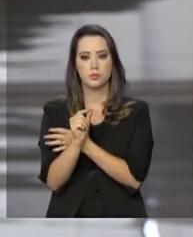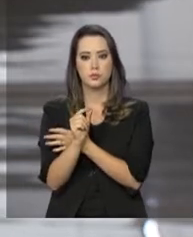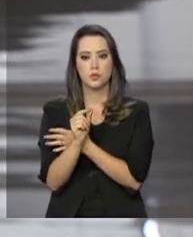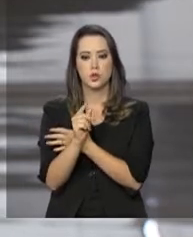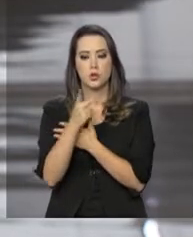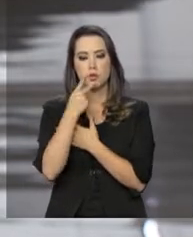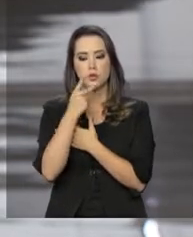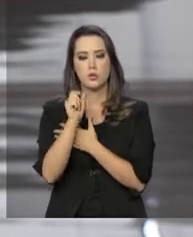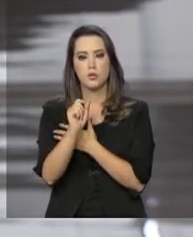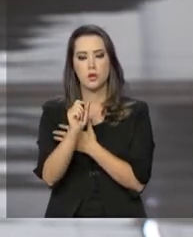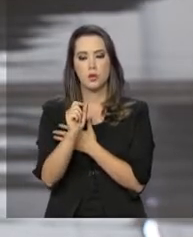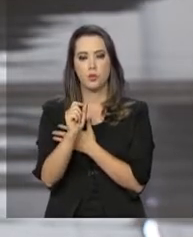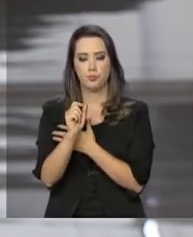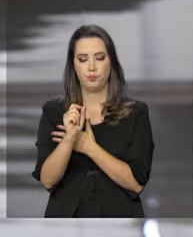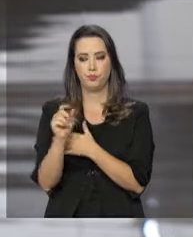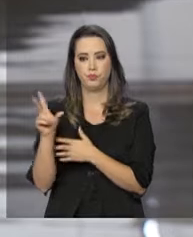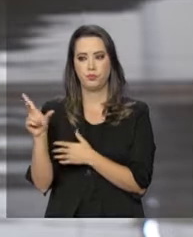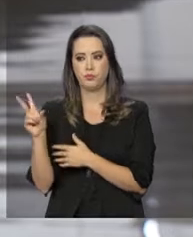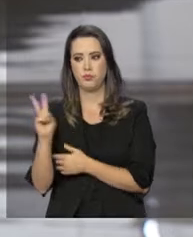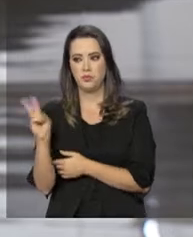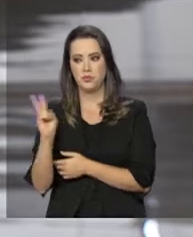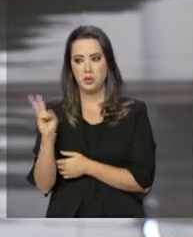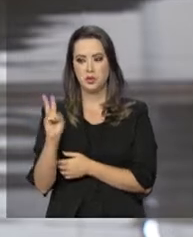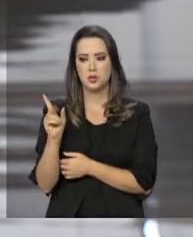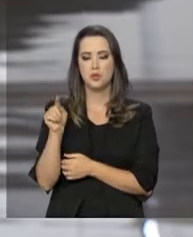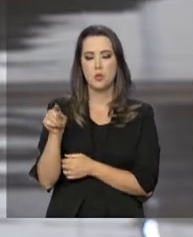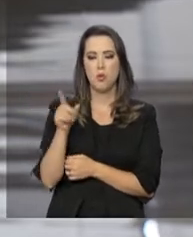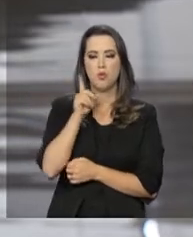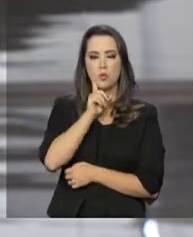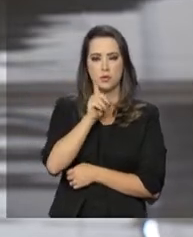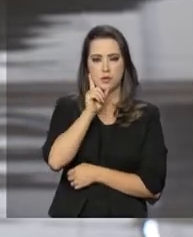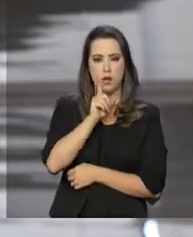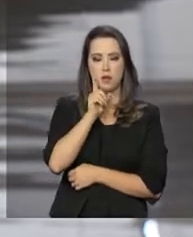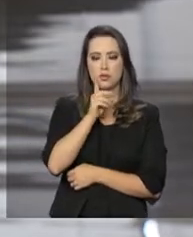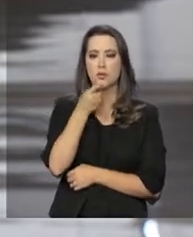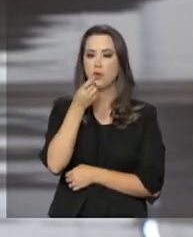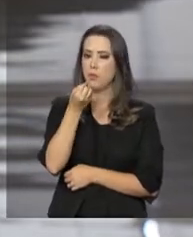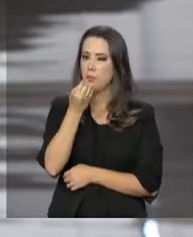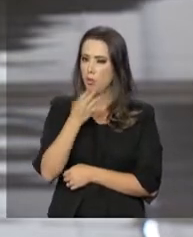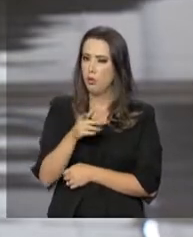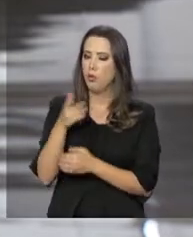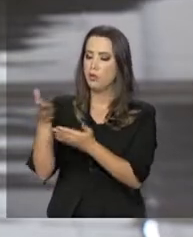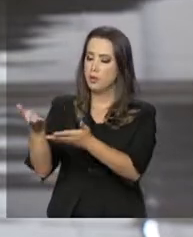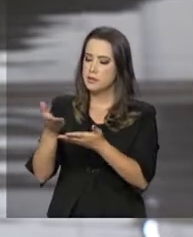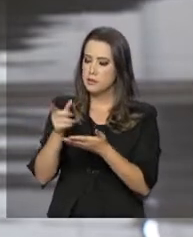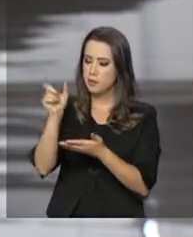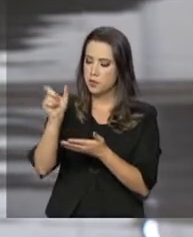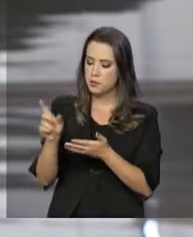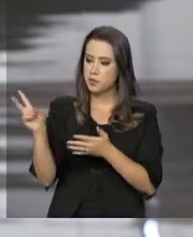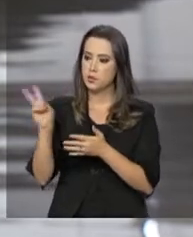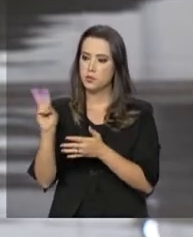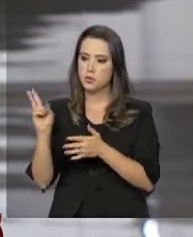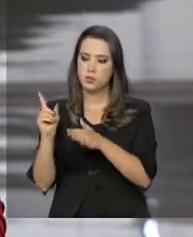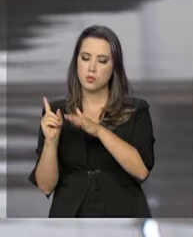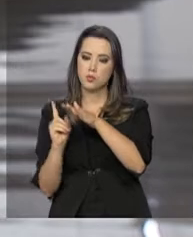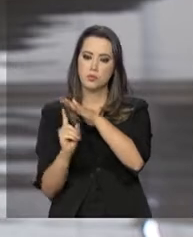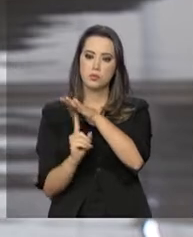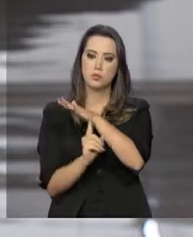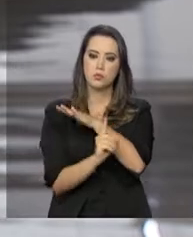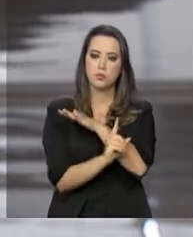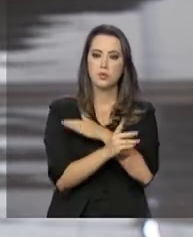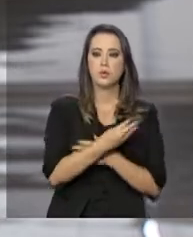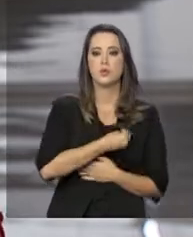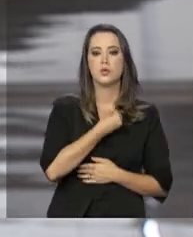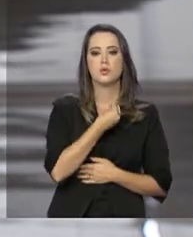ressaltaram a forma humanitária com que o brasil vem recebendo os venezuelanos que buscam aqui no país uma um jeito melhor